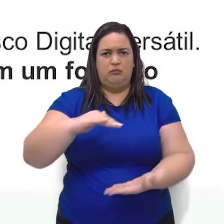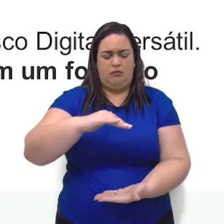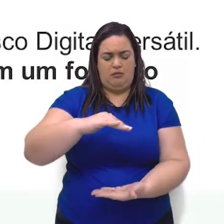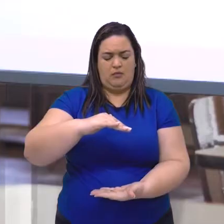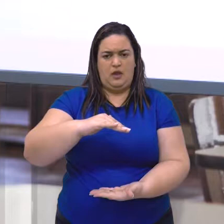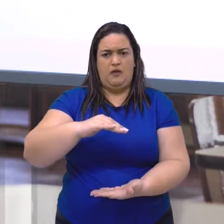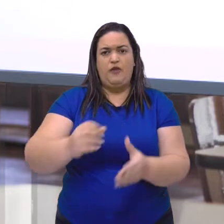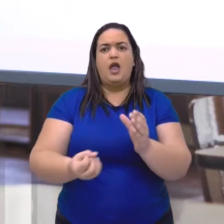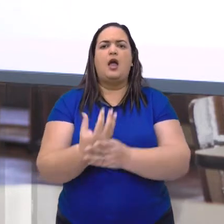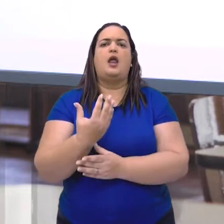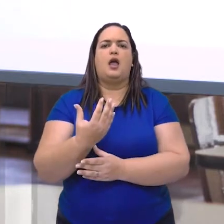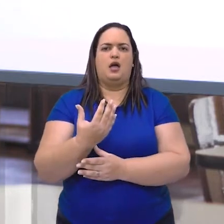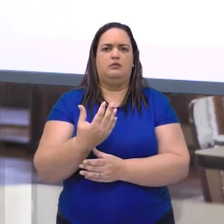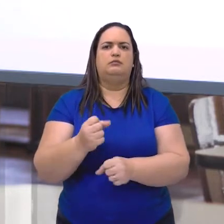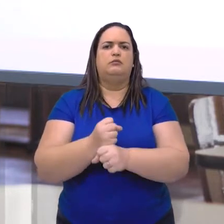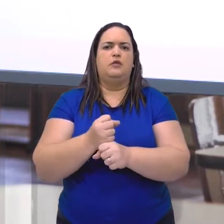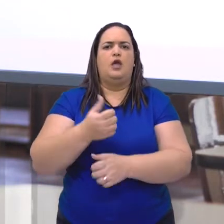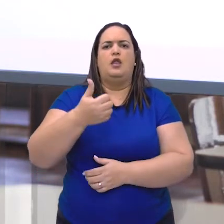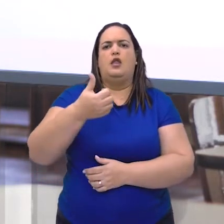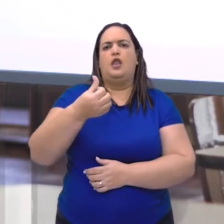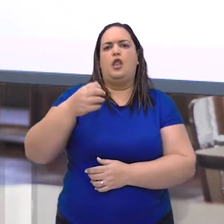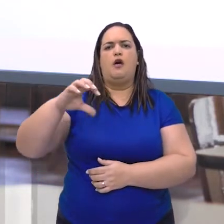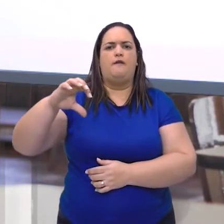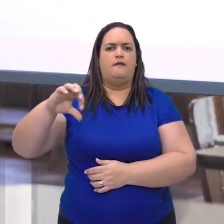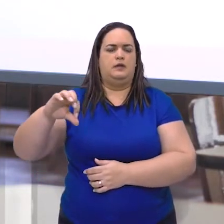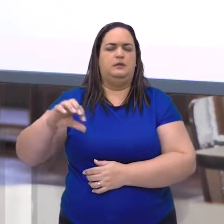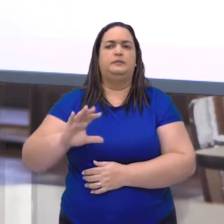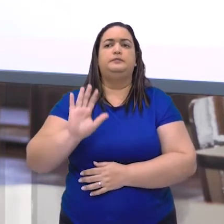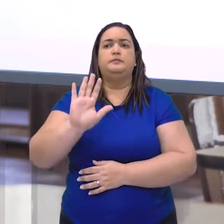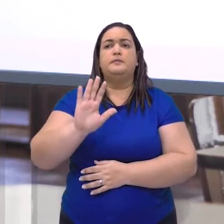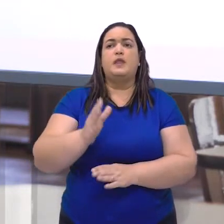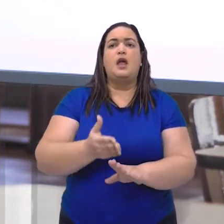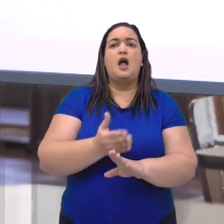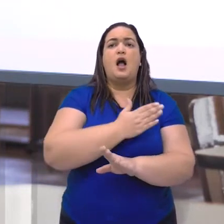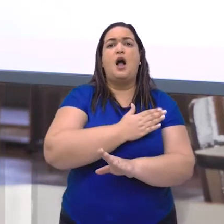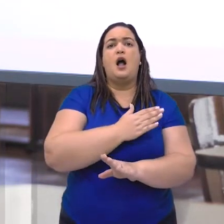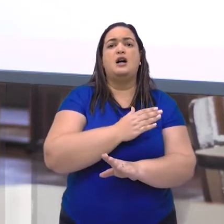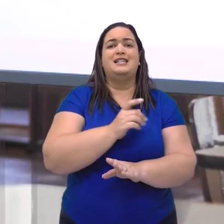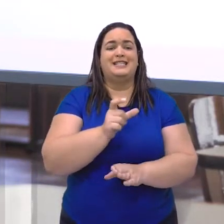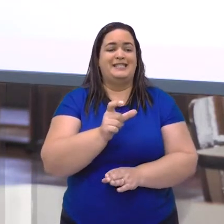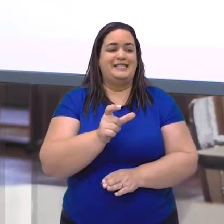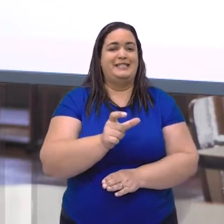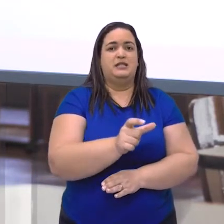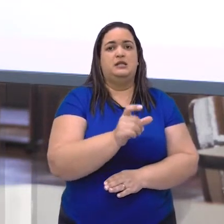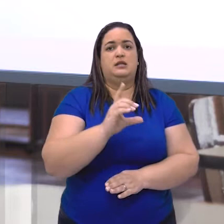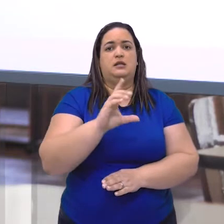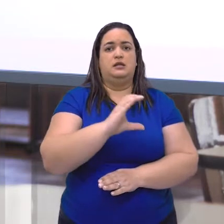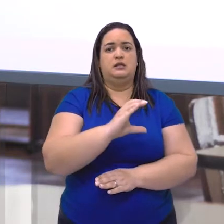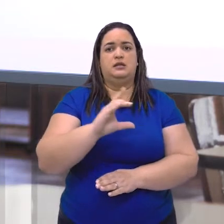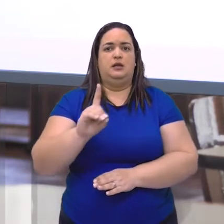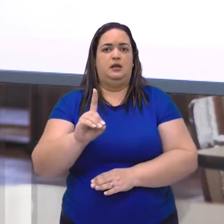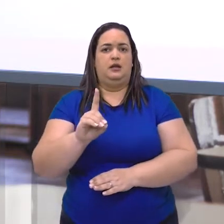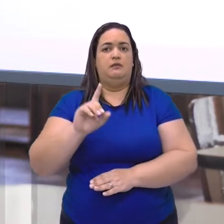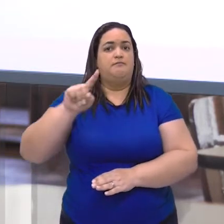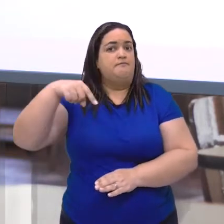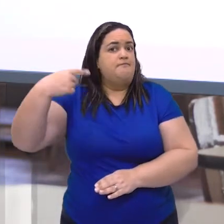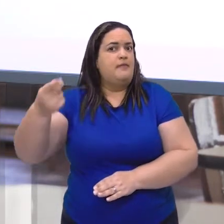90. Então antes a gente tinha o CD, logo depois veio o DVD para